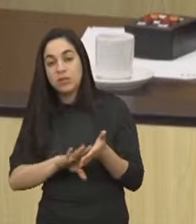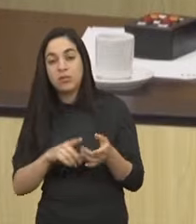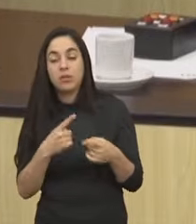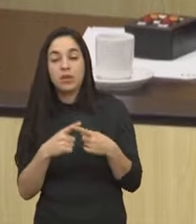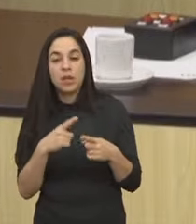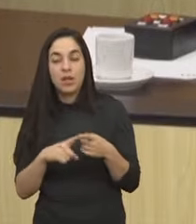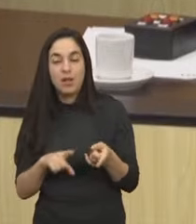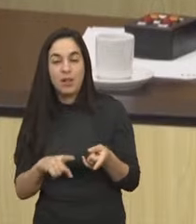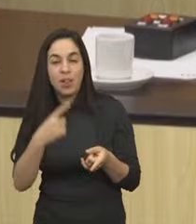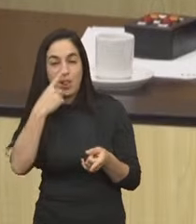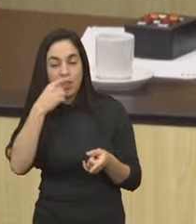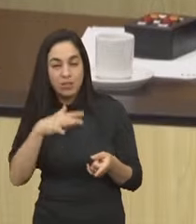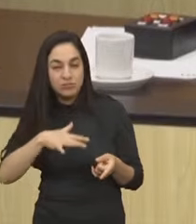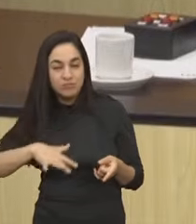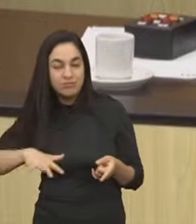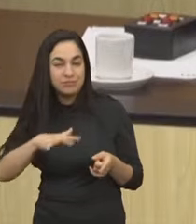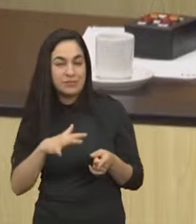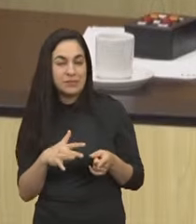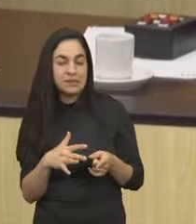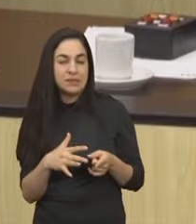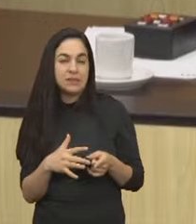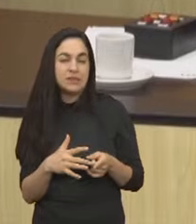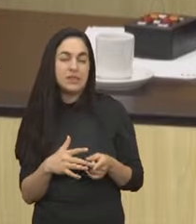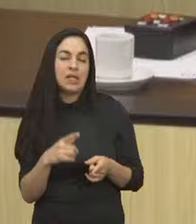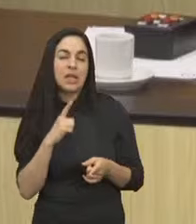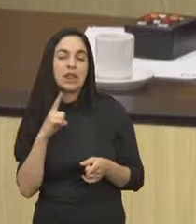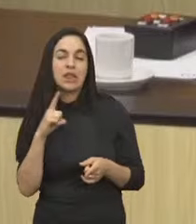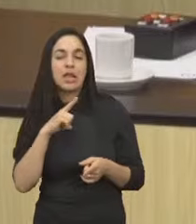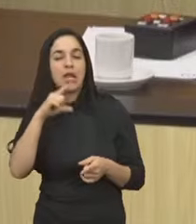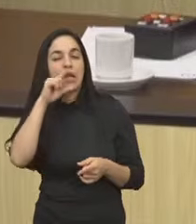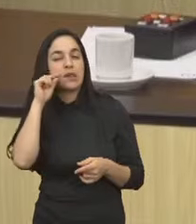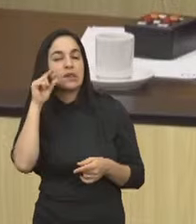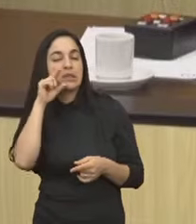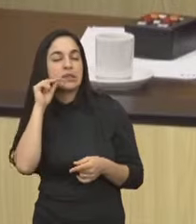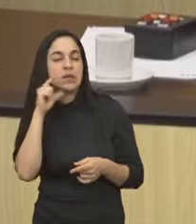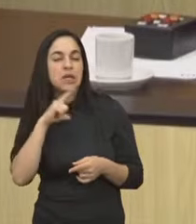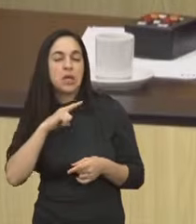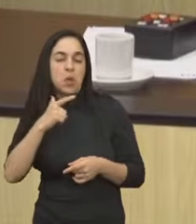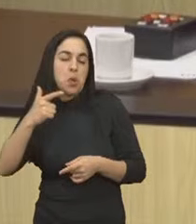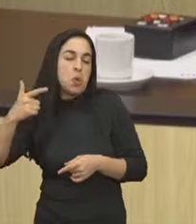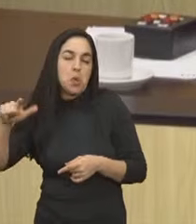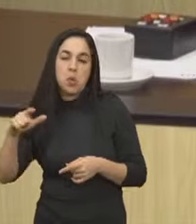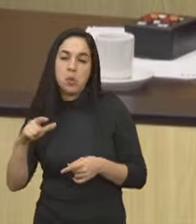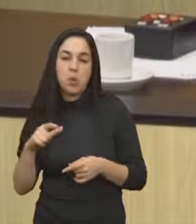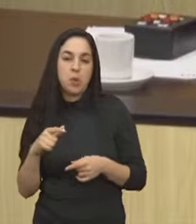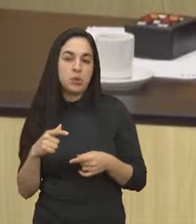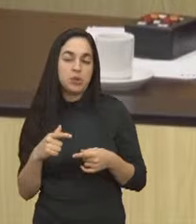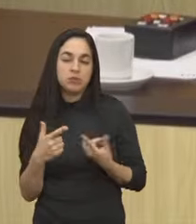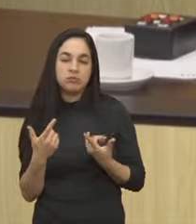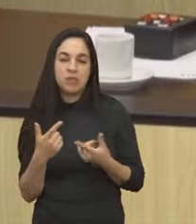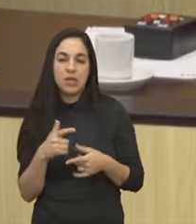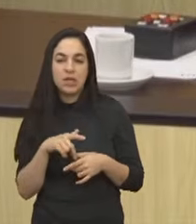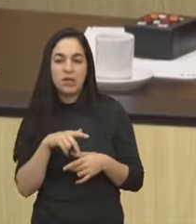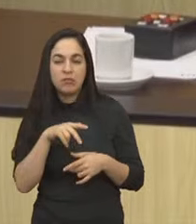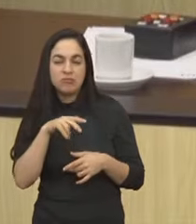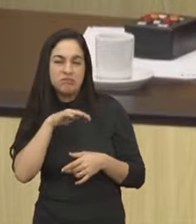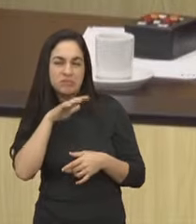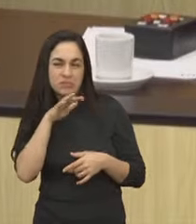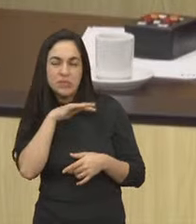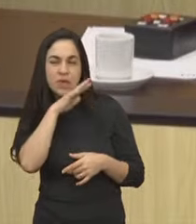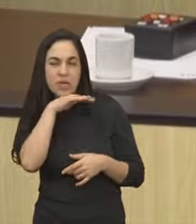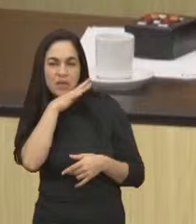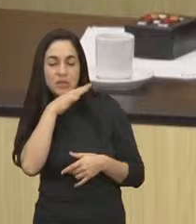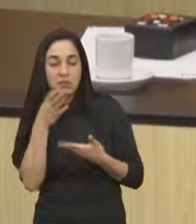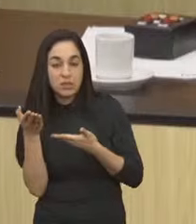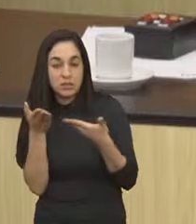lixo fique acumulado e possam proliferar roedores ou outros bichos peçonhentos, trazendo aí, no caso, doenças para